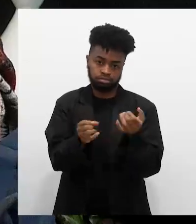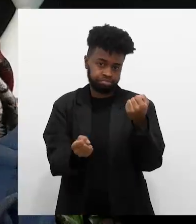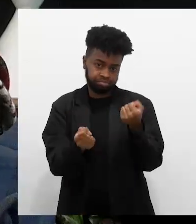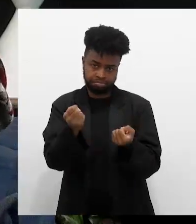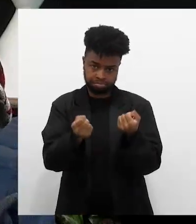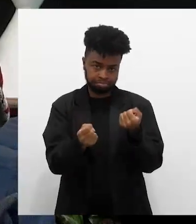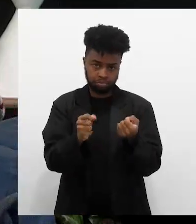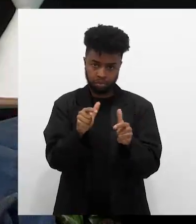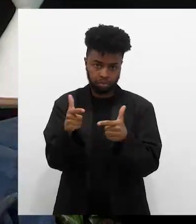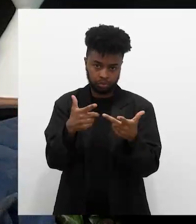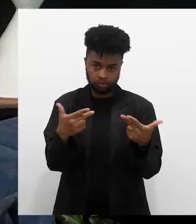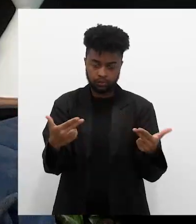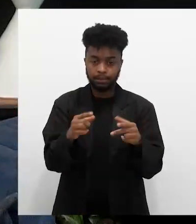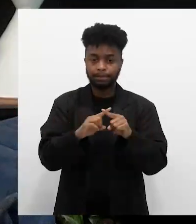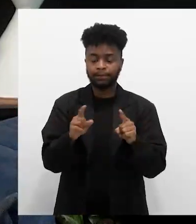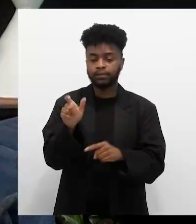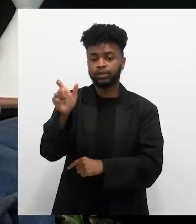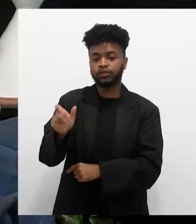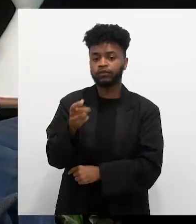falando dos